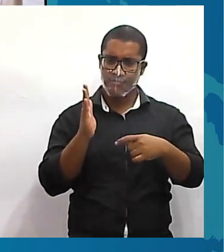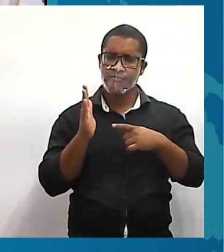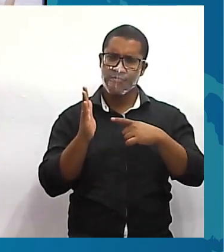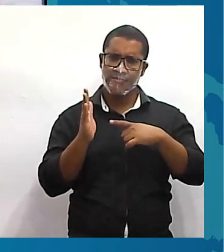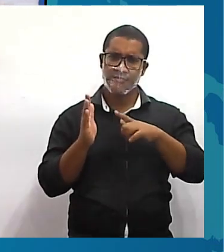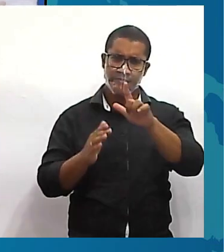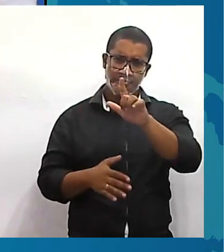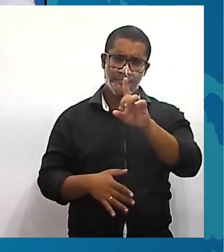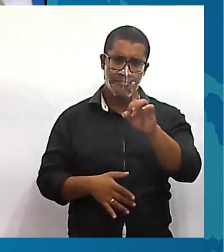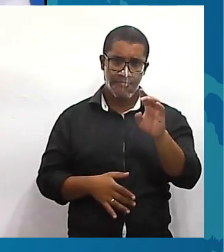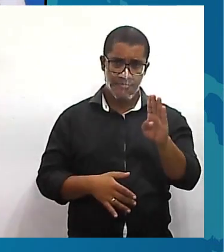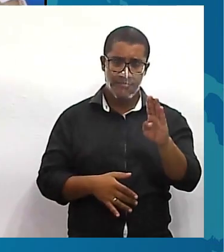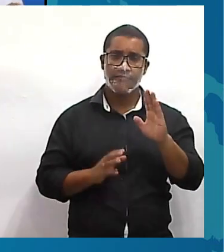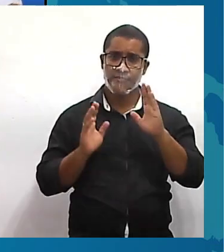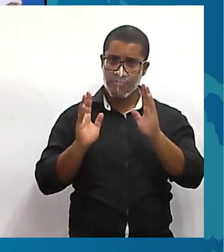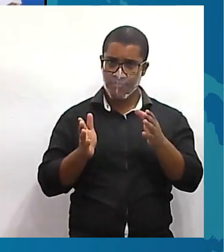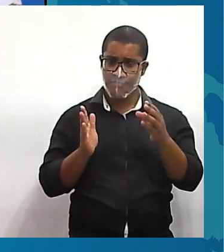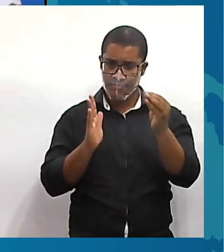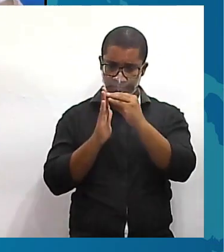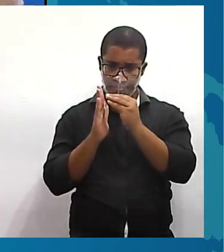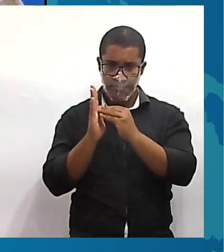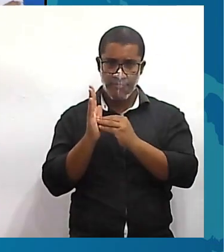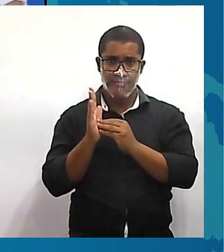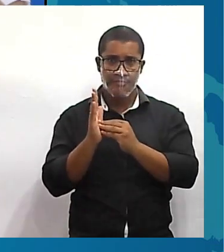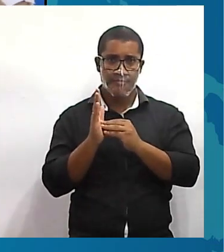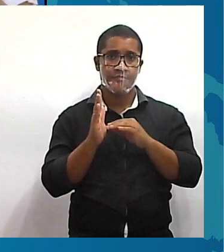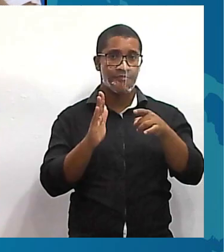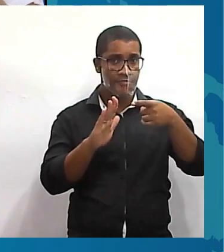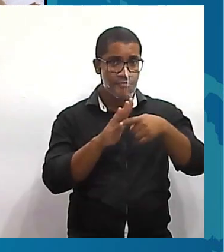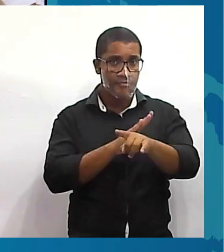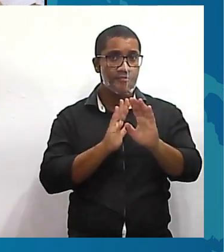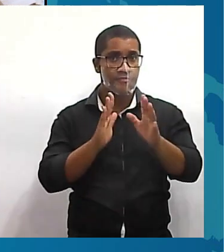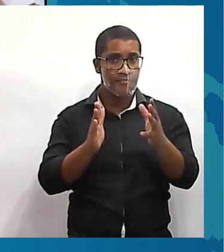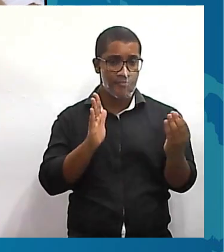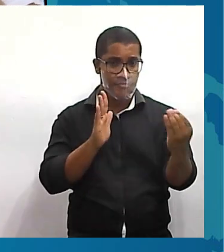não ter um aprofundamento, a gente já tem lá essa